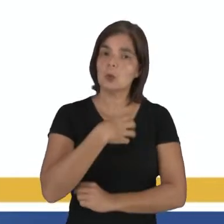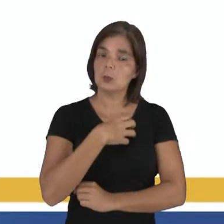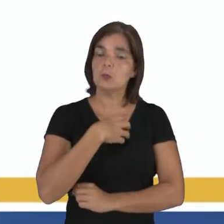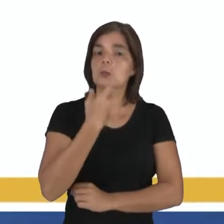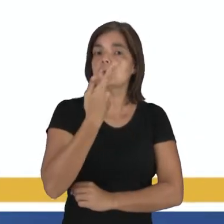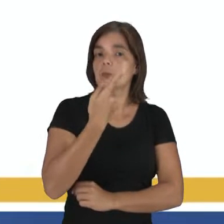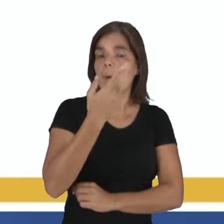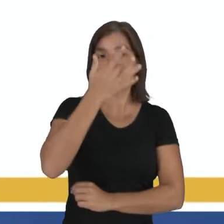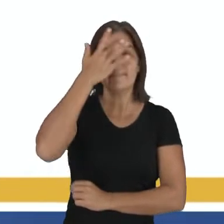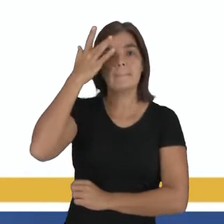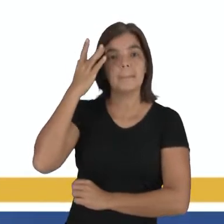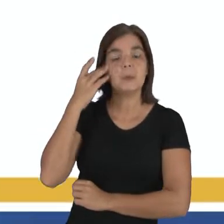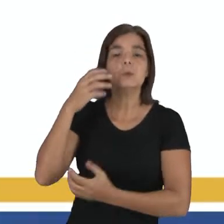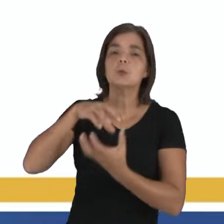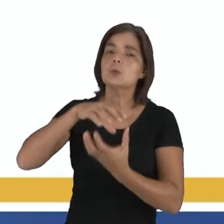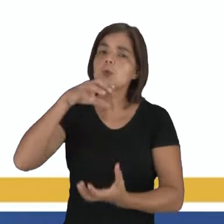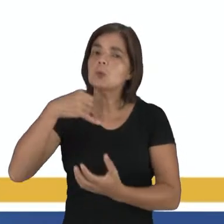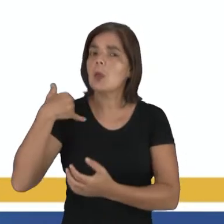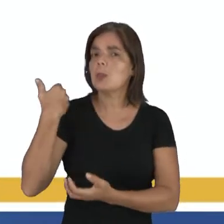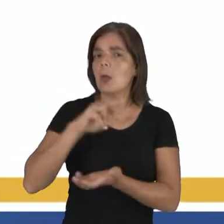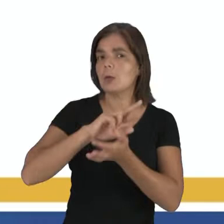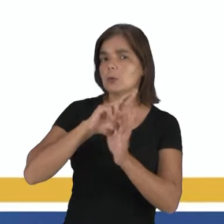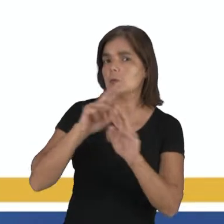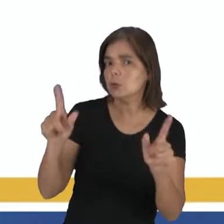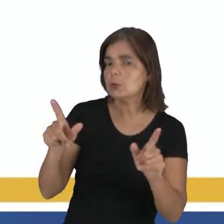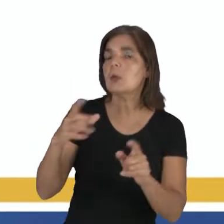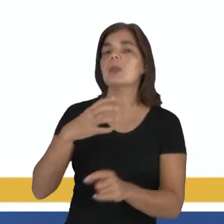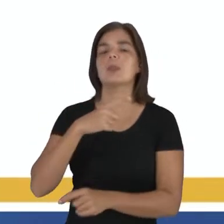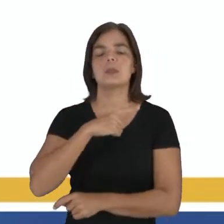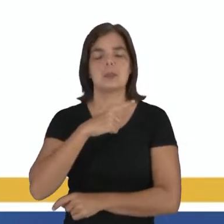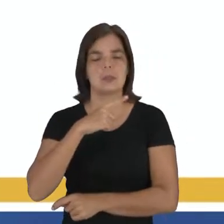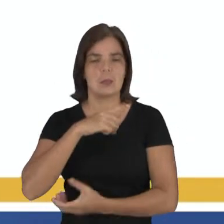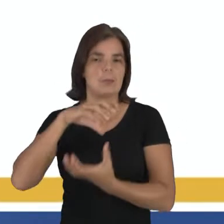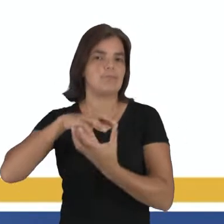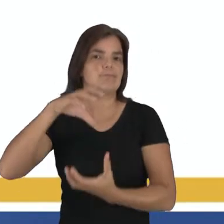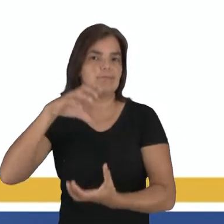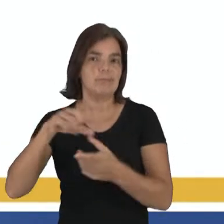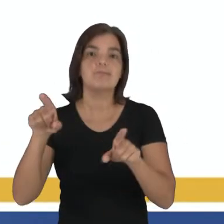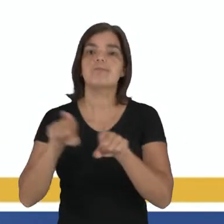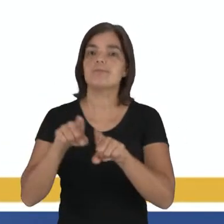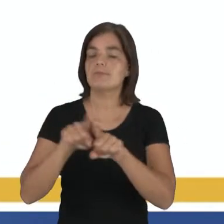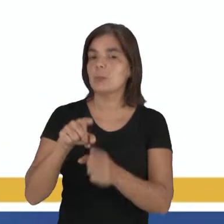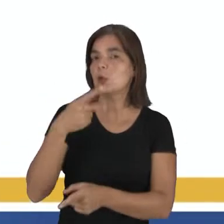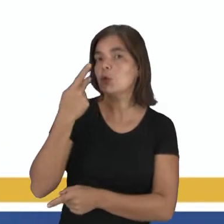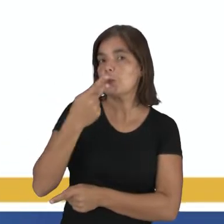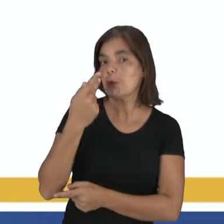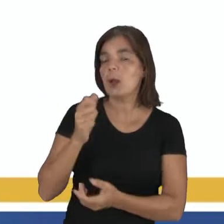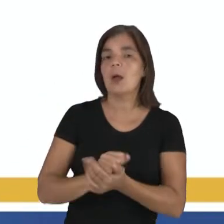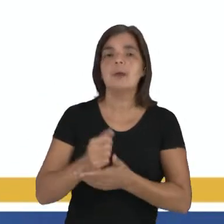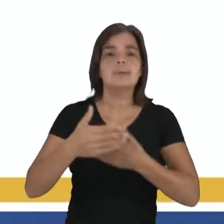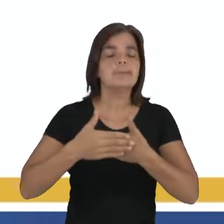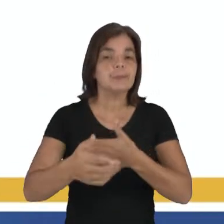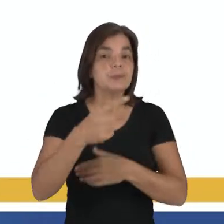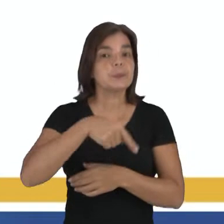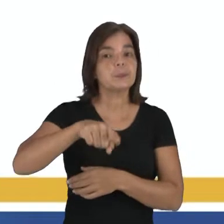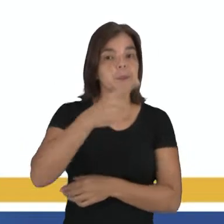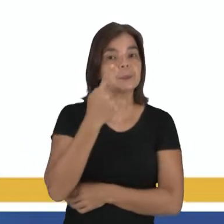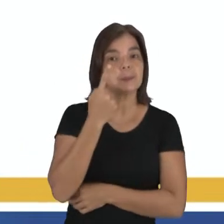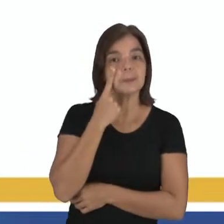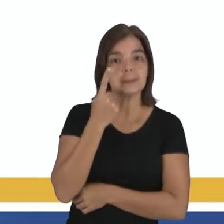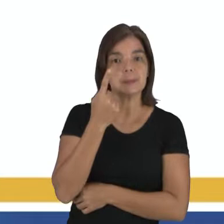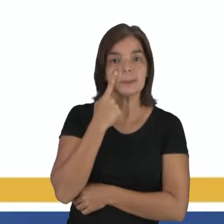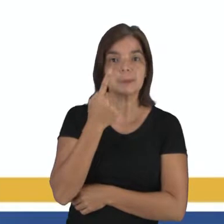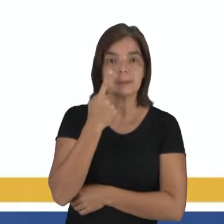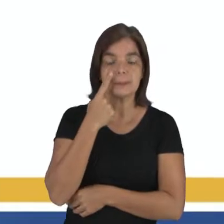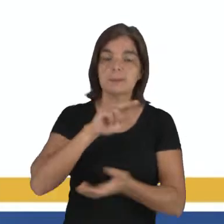maneira de falar, pessoas de idades diferentes têm sua maneira de falar e assim por diante. E é preciso que você